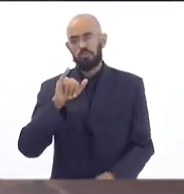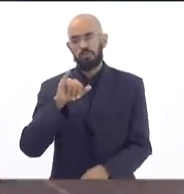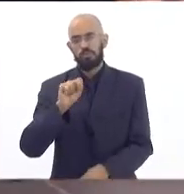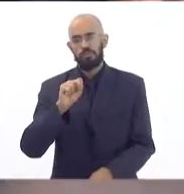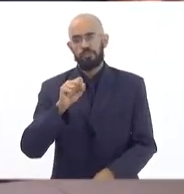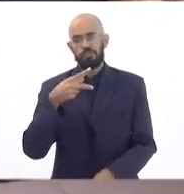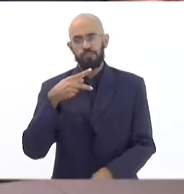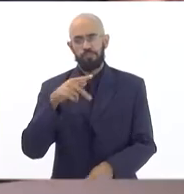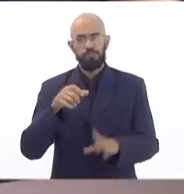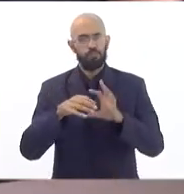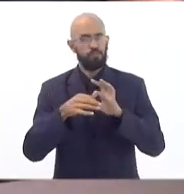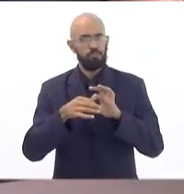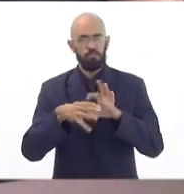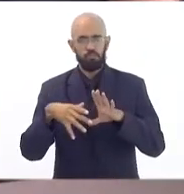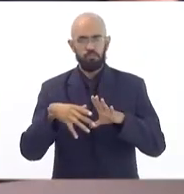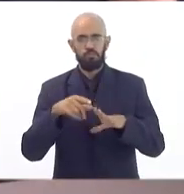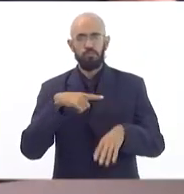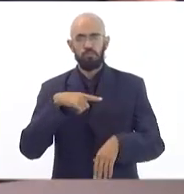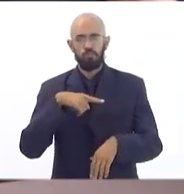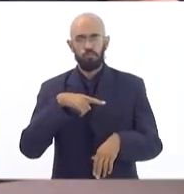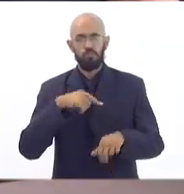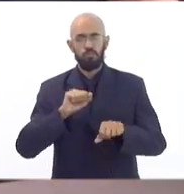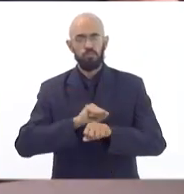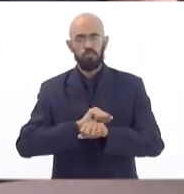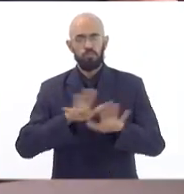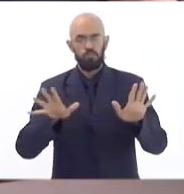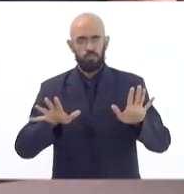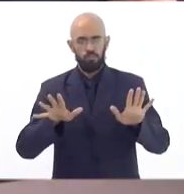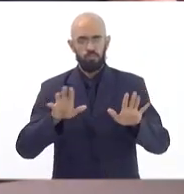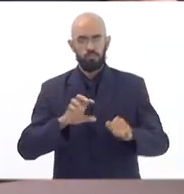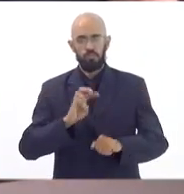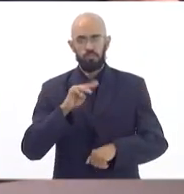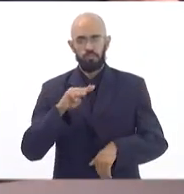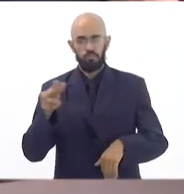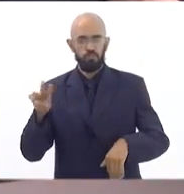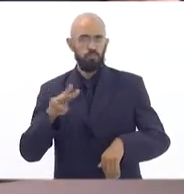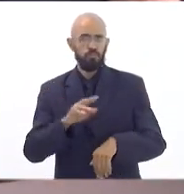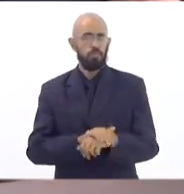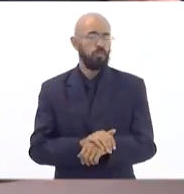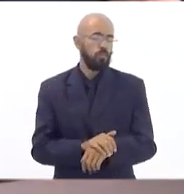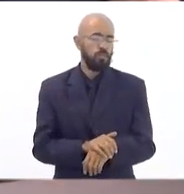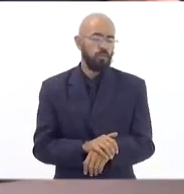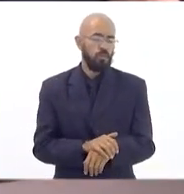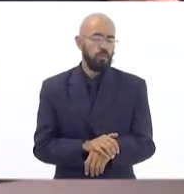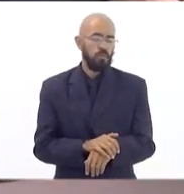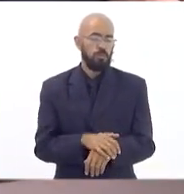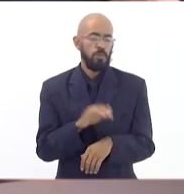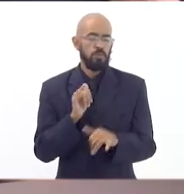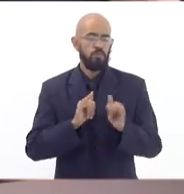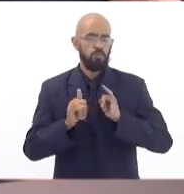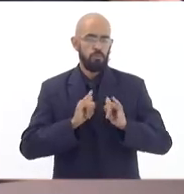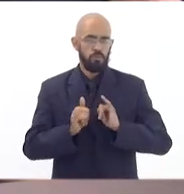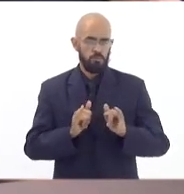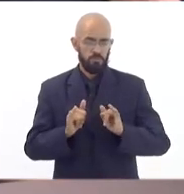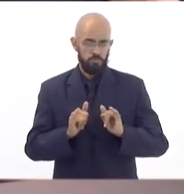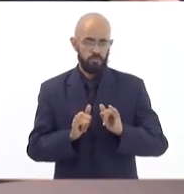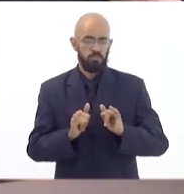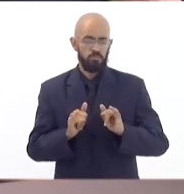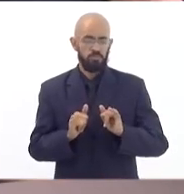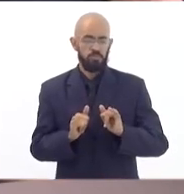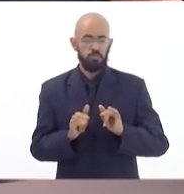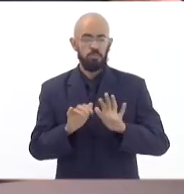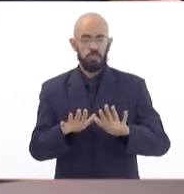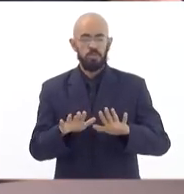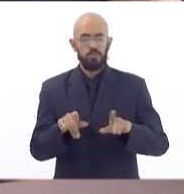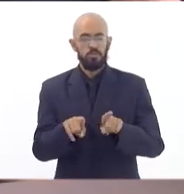é um site aberto a gente tem a política de conceito de dados abertos é para aqueles dados que são tabuladas de fundidos né somente mais a gente